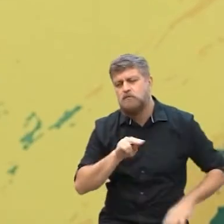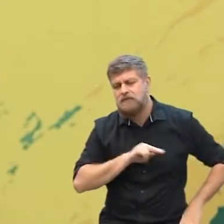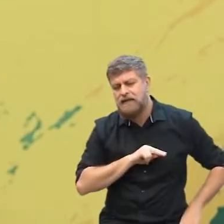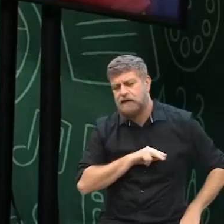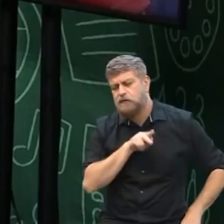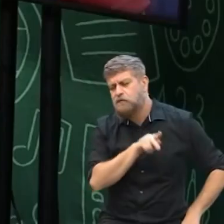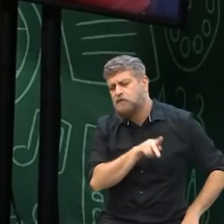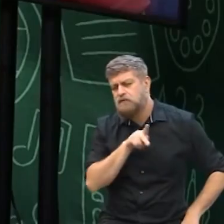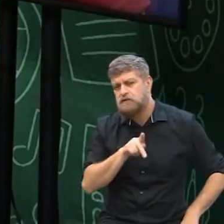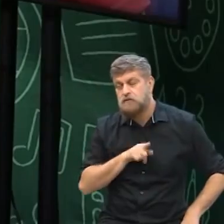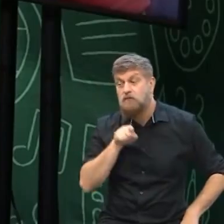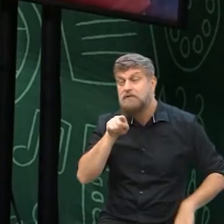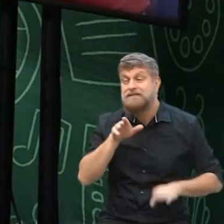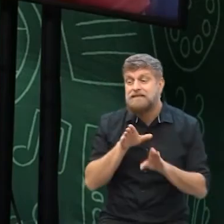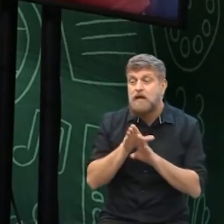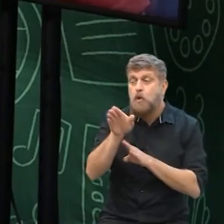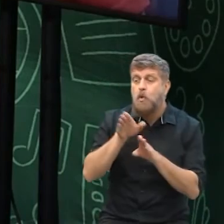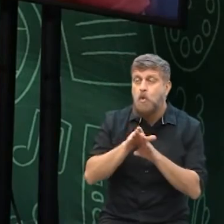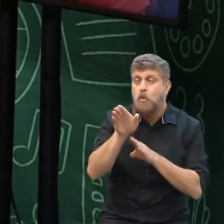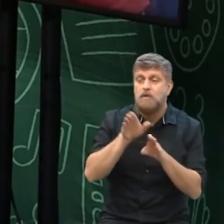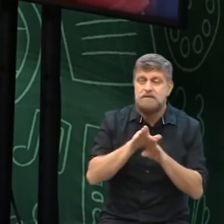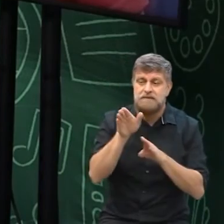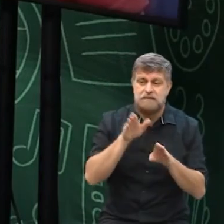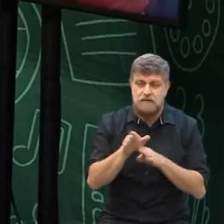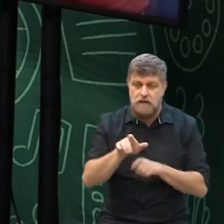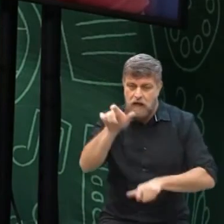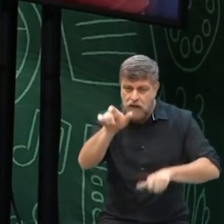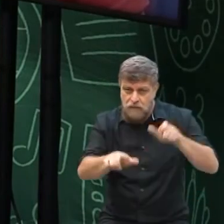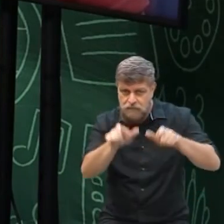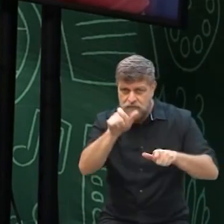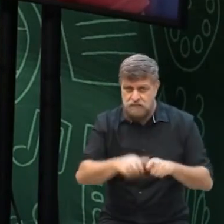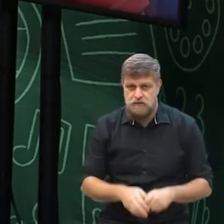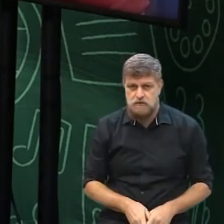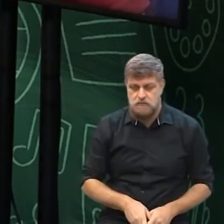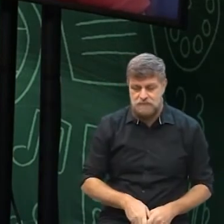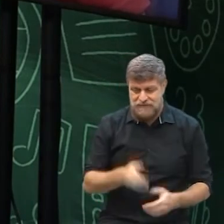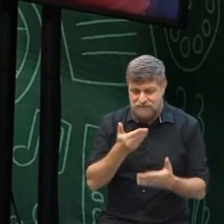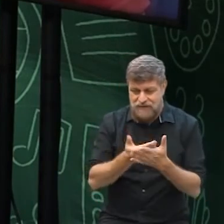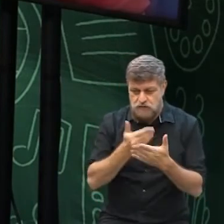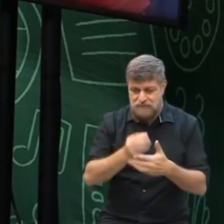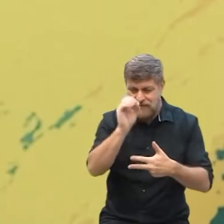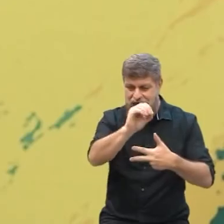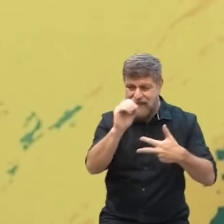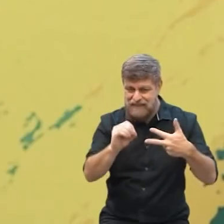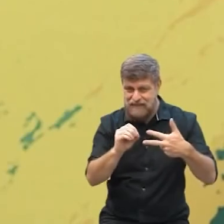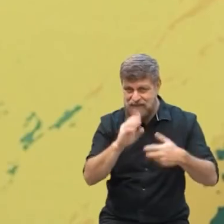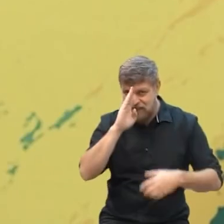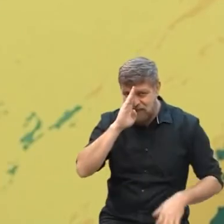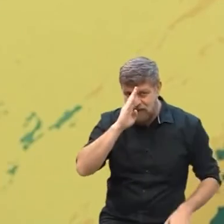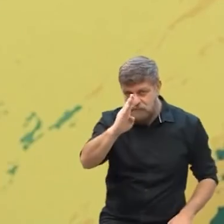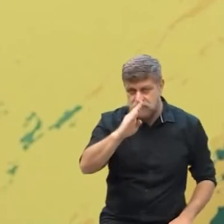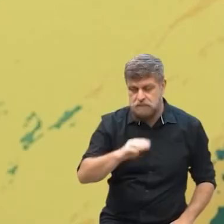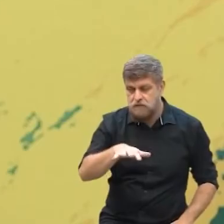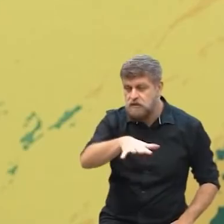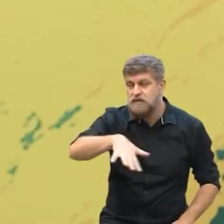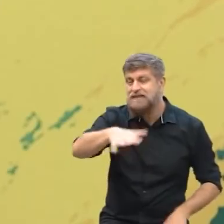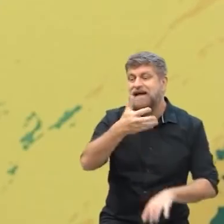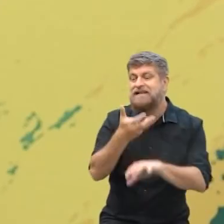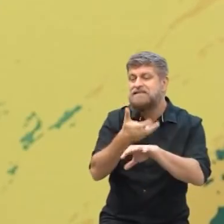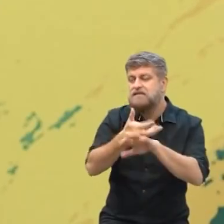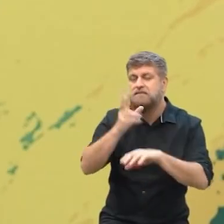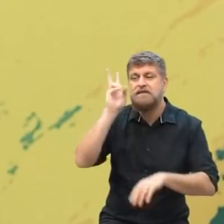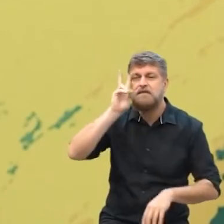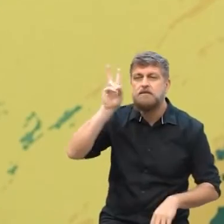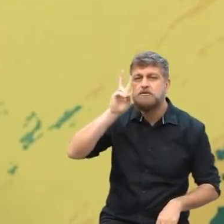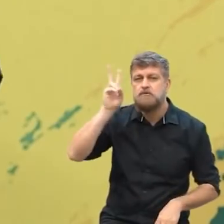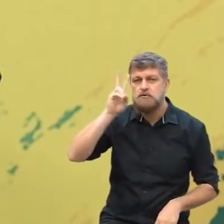enfim, as principais orientações que você passaria para o pessoal que vai estudar Enem, principalmente, claro, na matéria